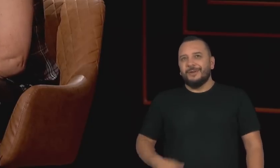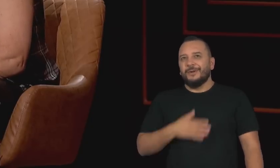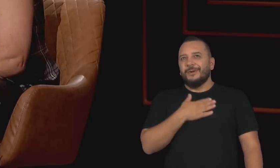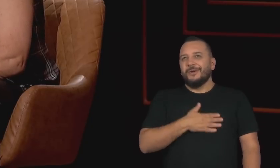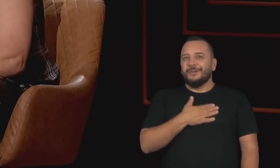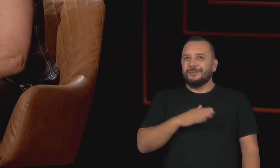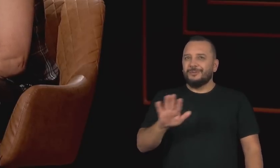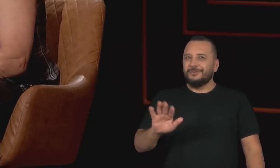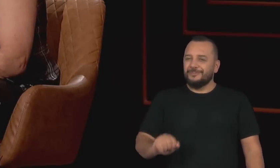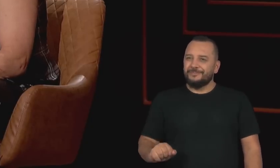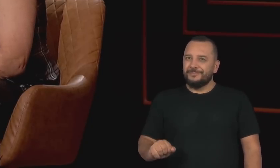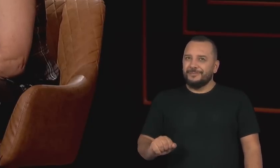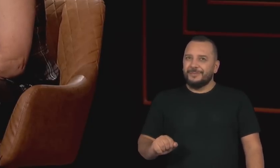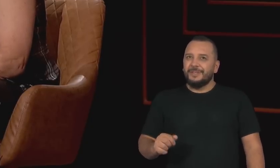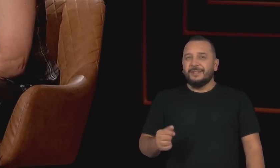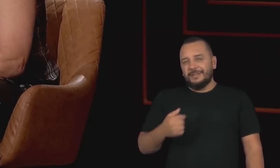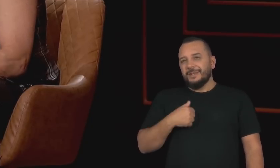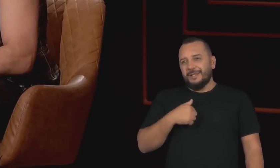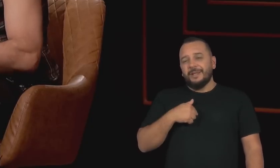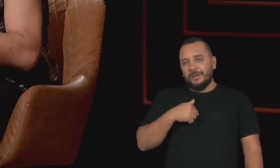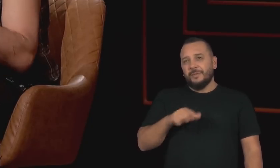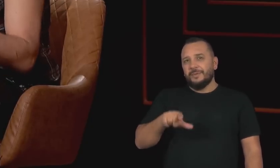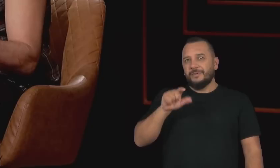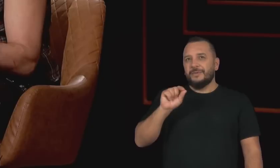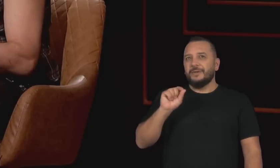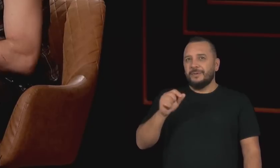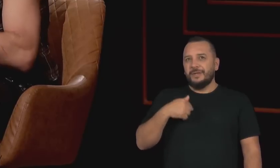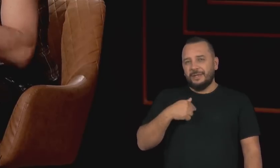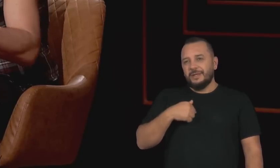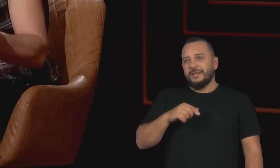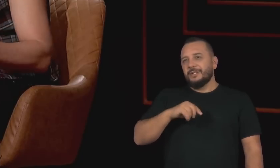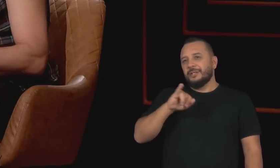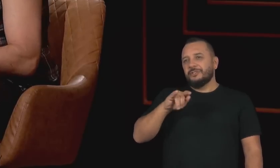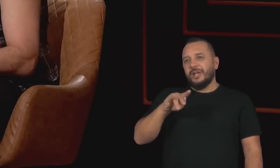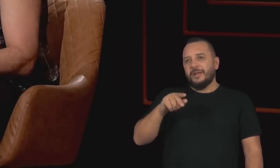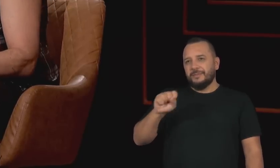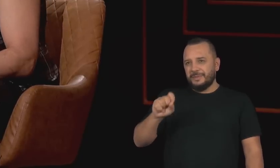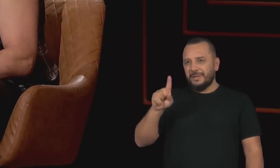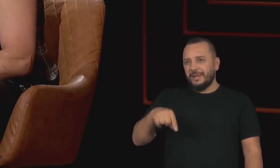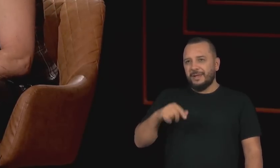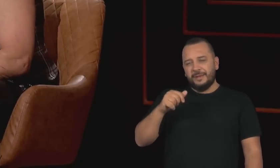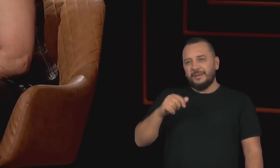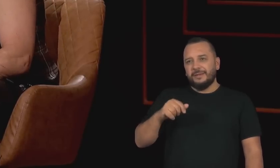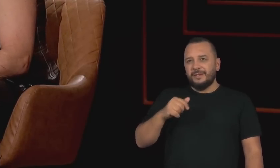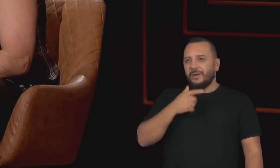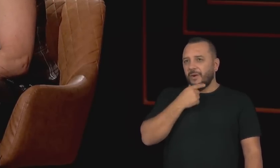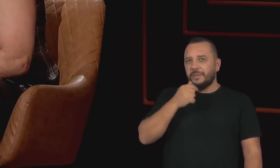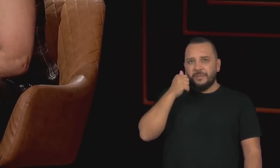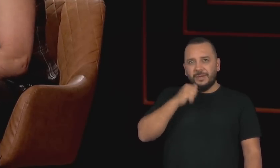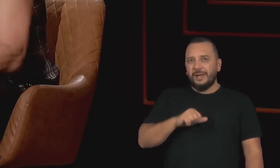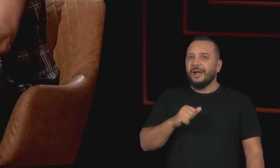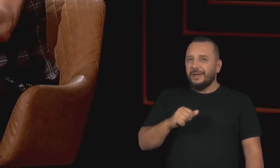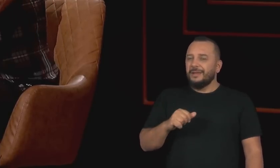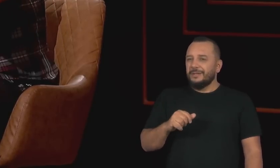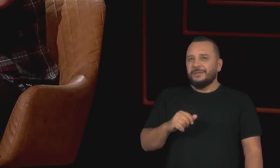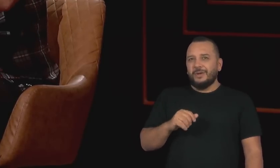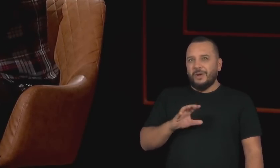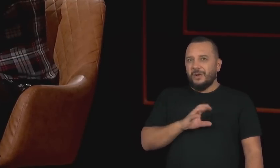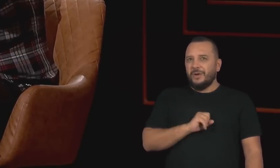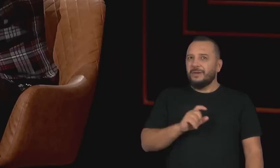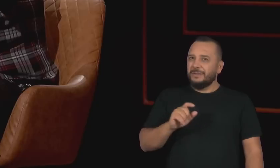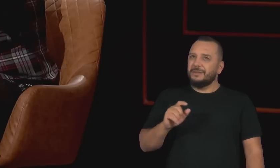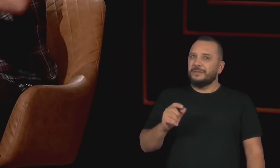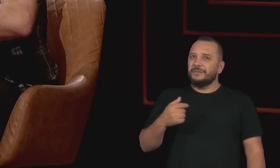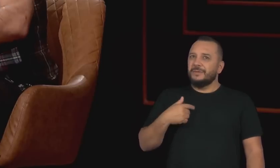muito. Prefiro Champs, veio depois. Champs pode ser feminino ou masculino, qualquer coisa. Então, Champs, eu gosto, tipo